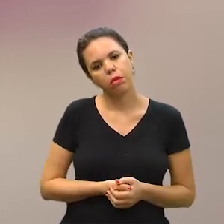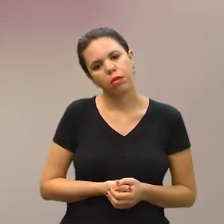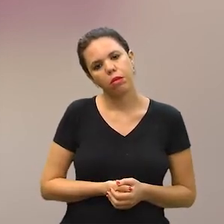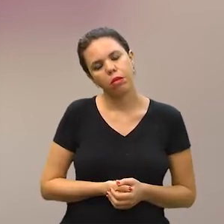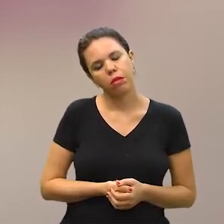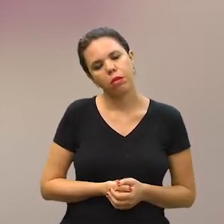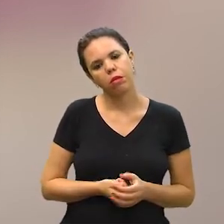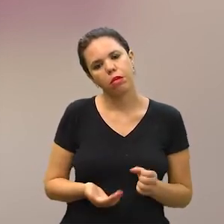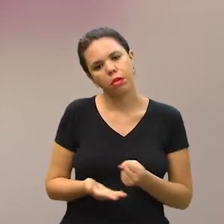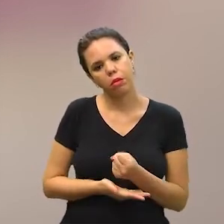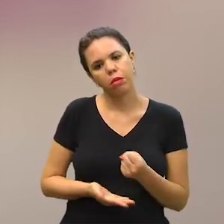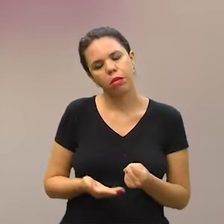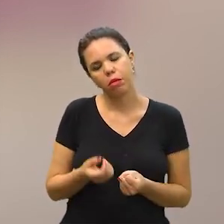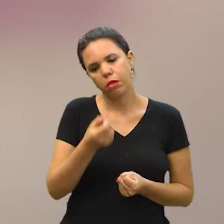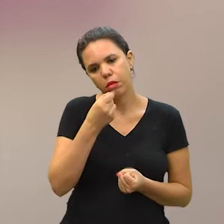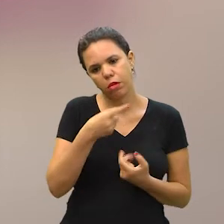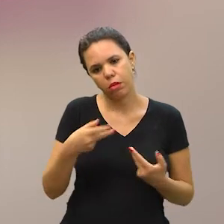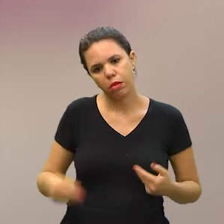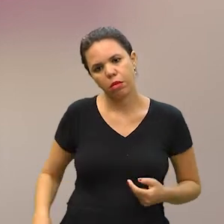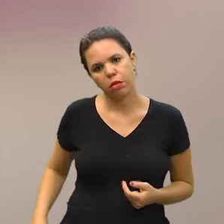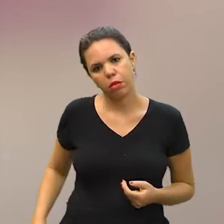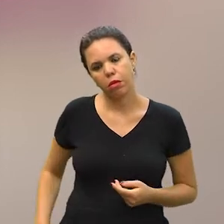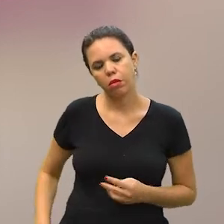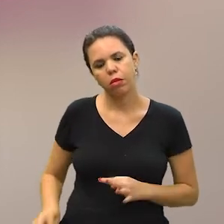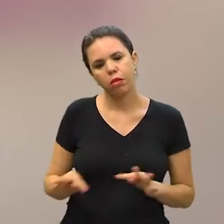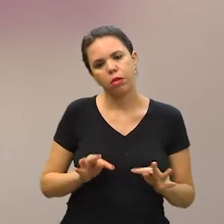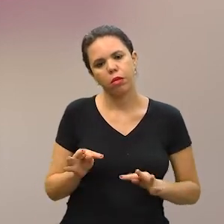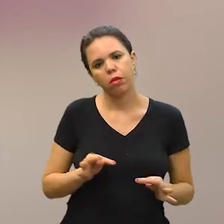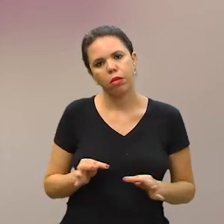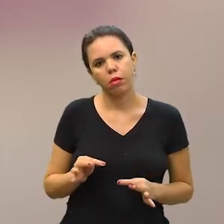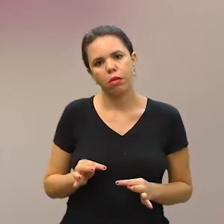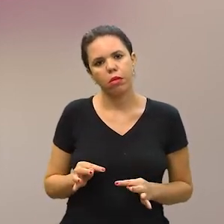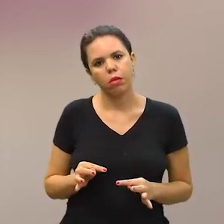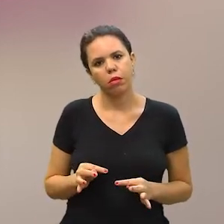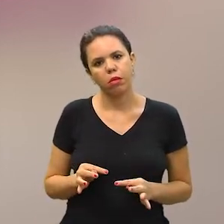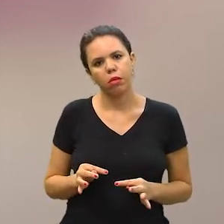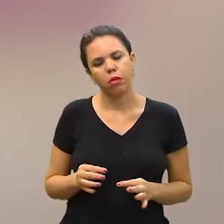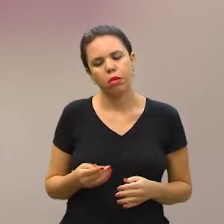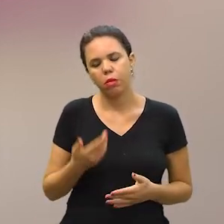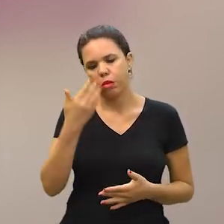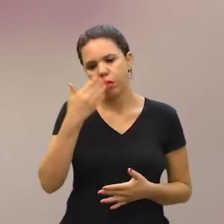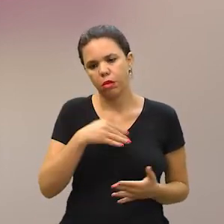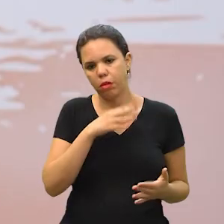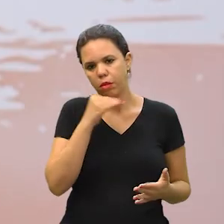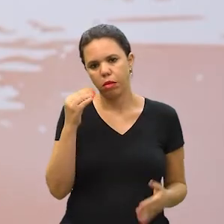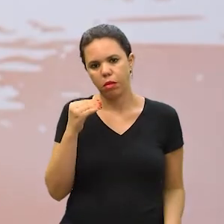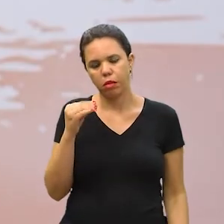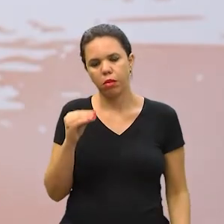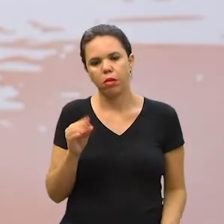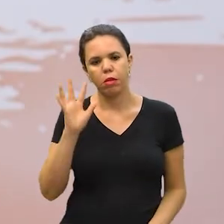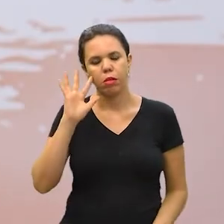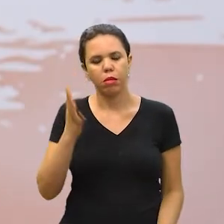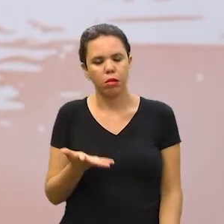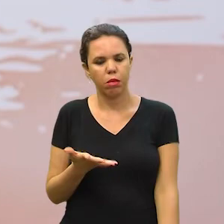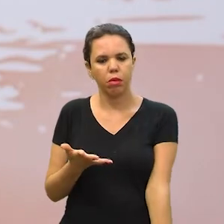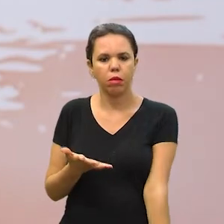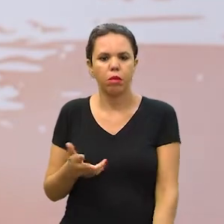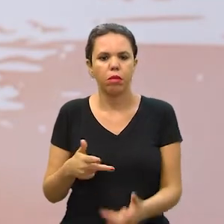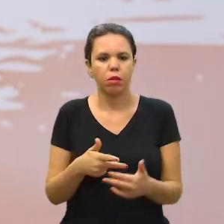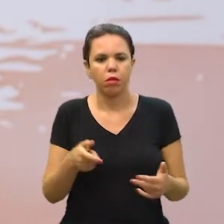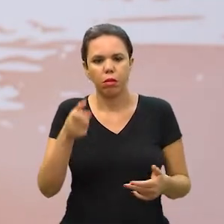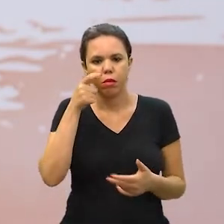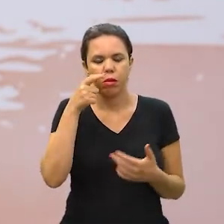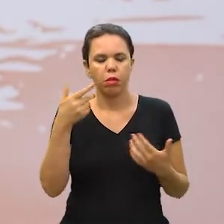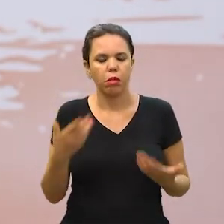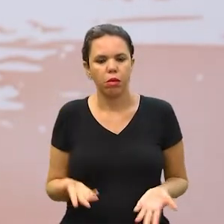Então, a gente se baseia também em medicações e terapia, da mesma maneira que para a infância e adolescência. O resultado é algo que